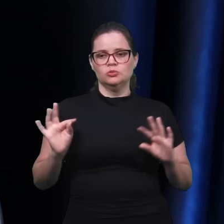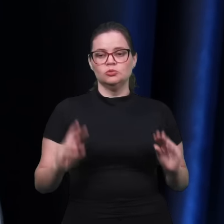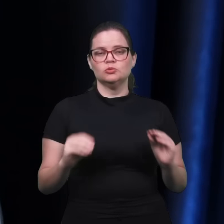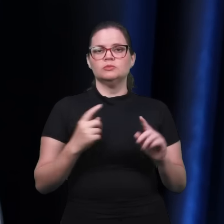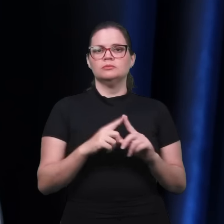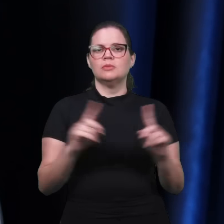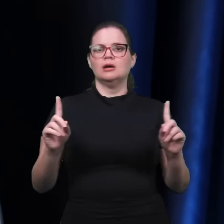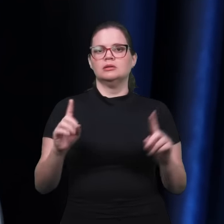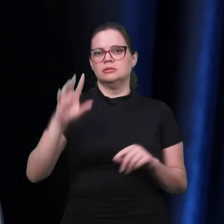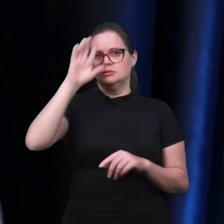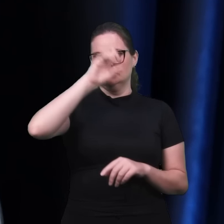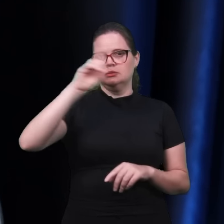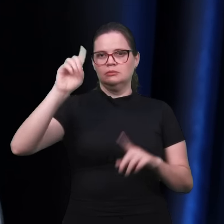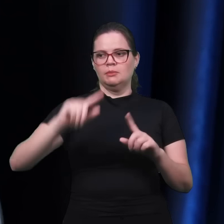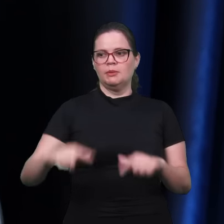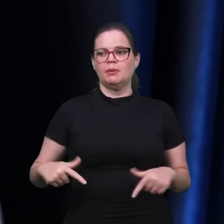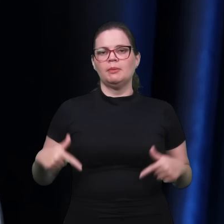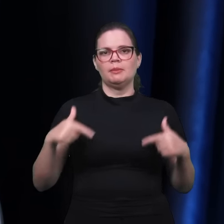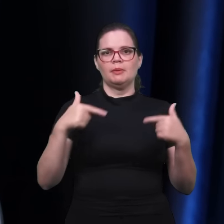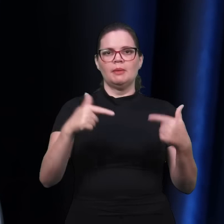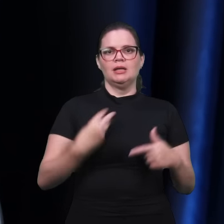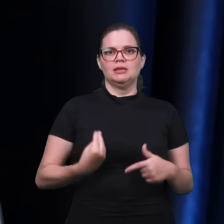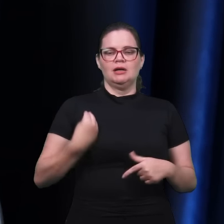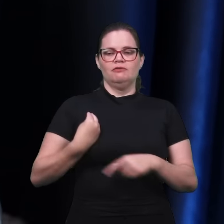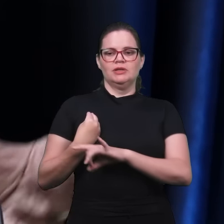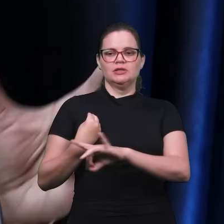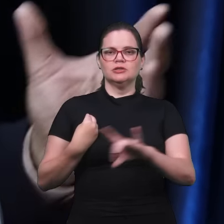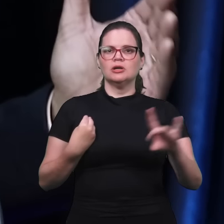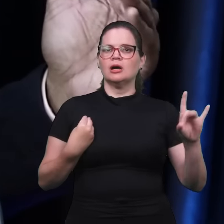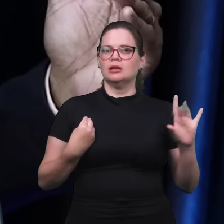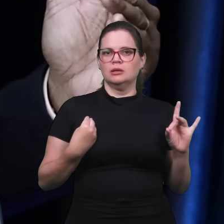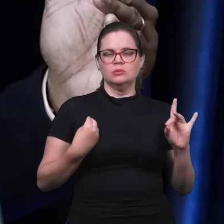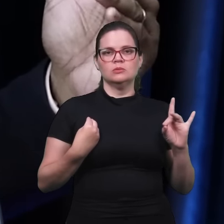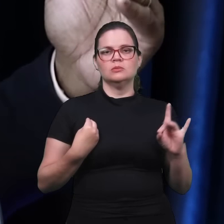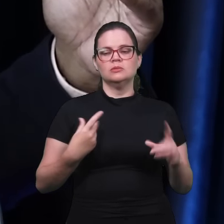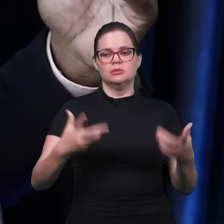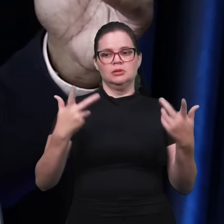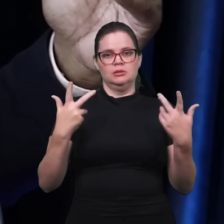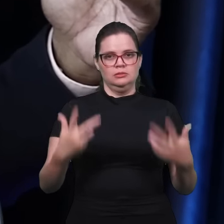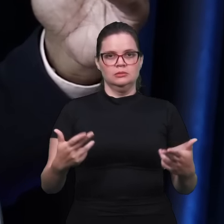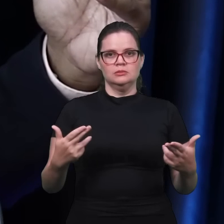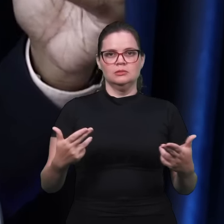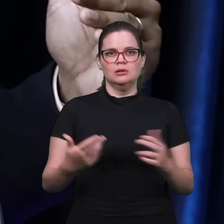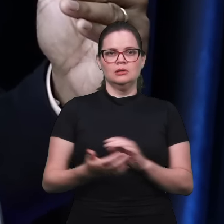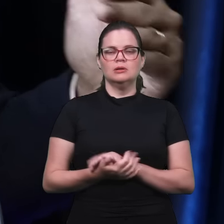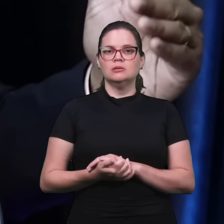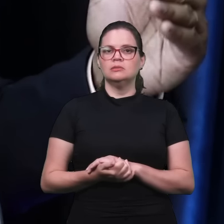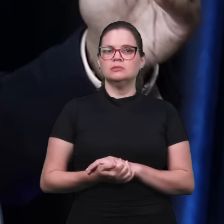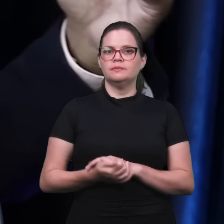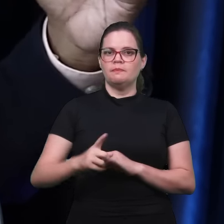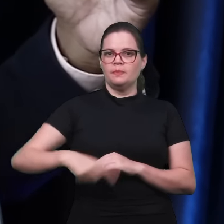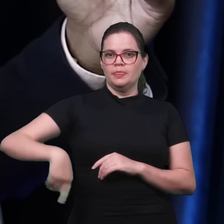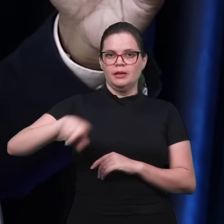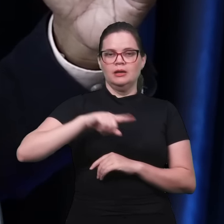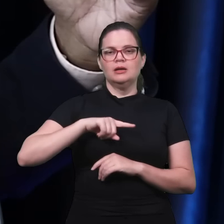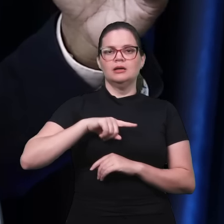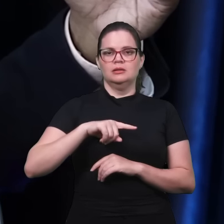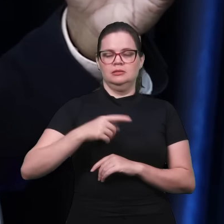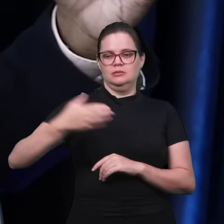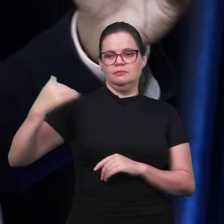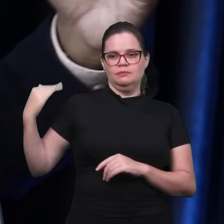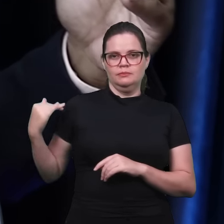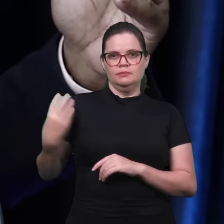Deus opera na vida de homens falhos. E assim como eles participaram